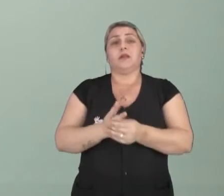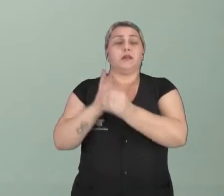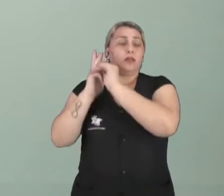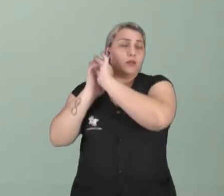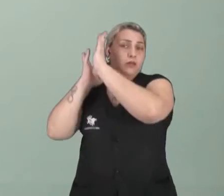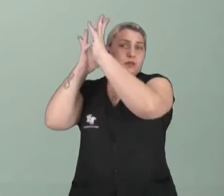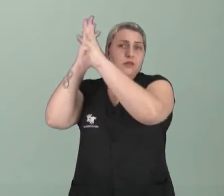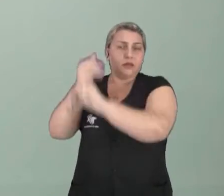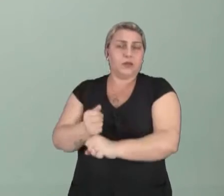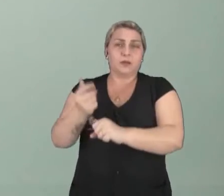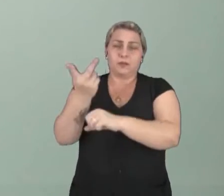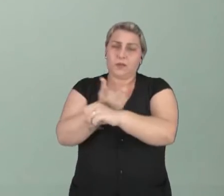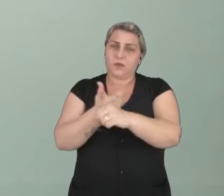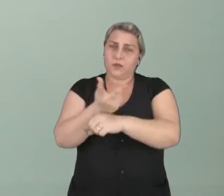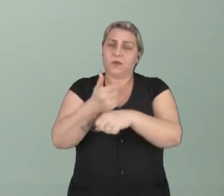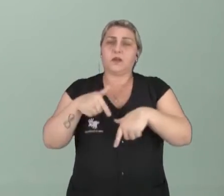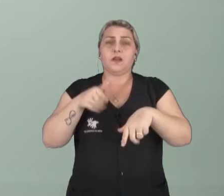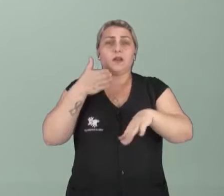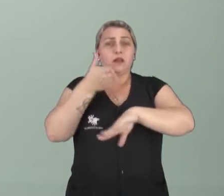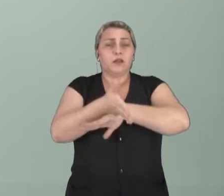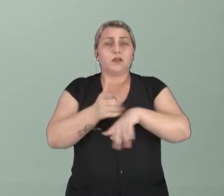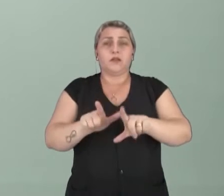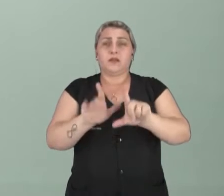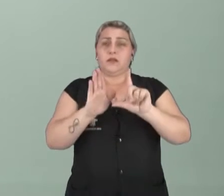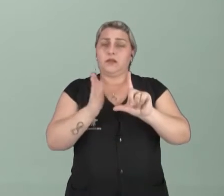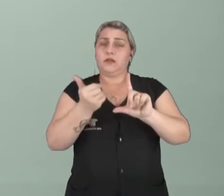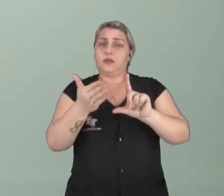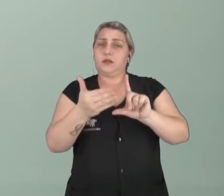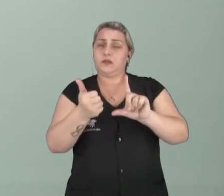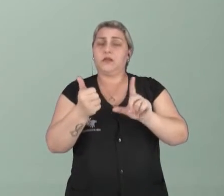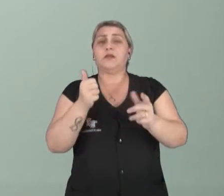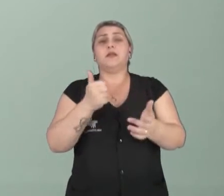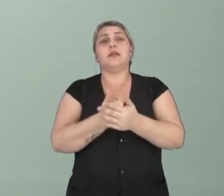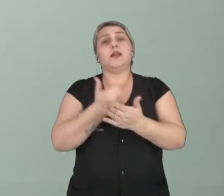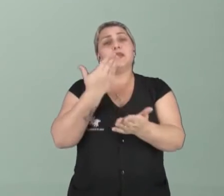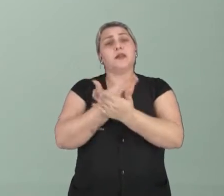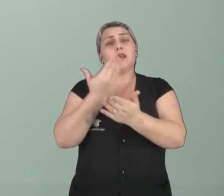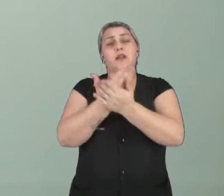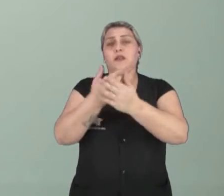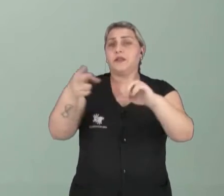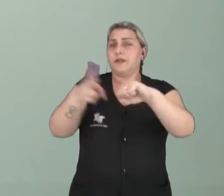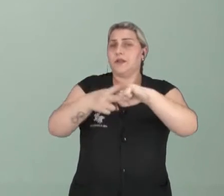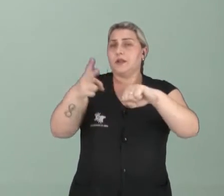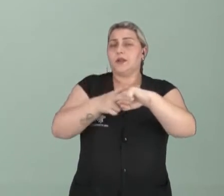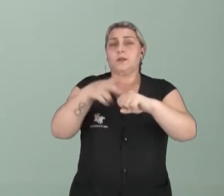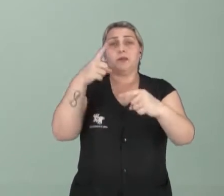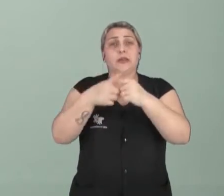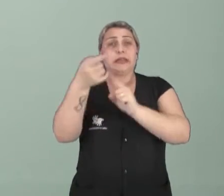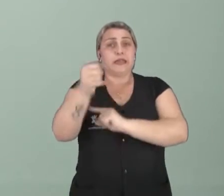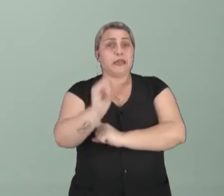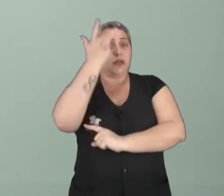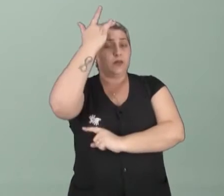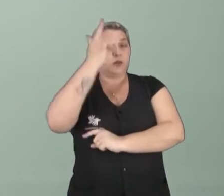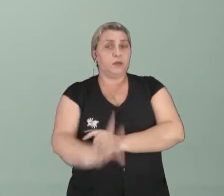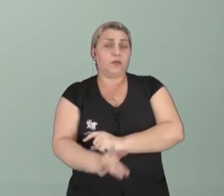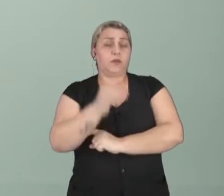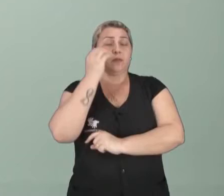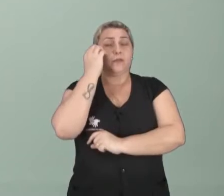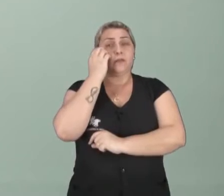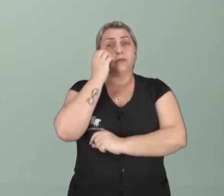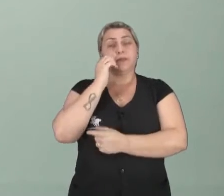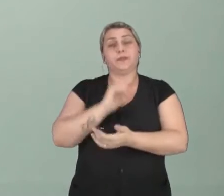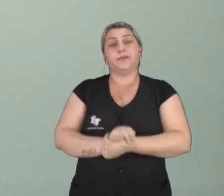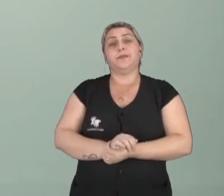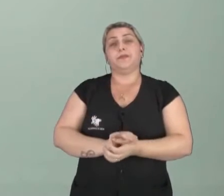revisar em buscar ele lá na plataforma aula as aulas de verbo tá bom porque se a gente não souber uma